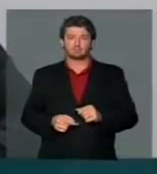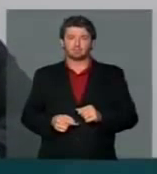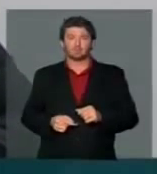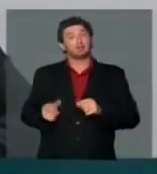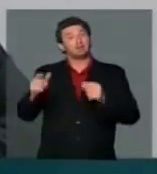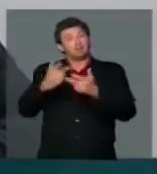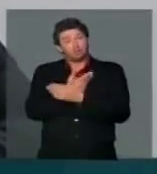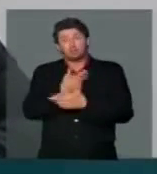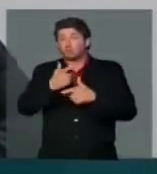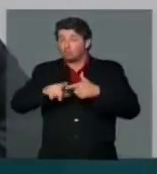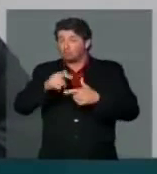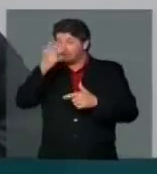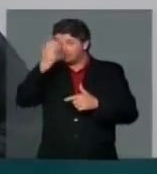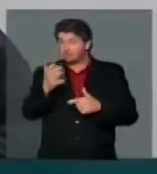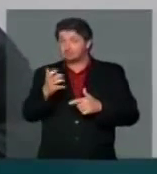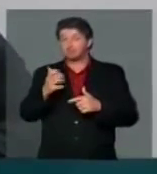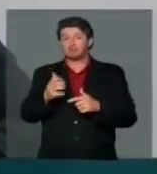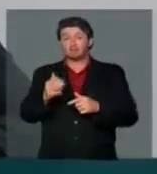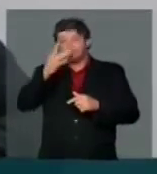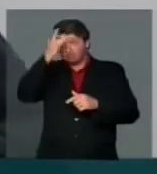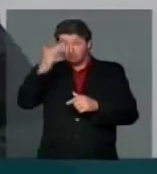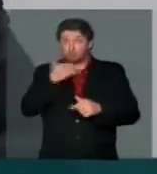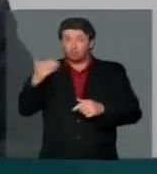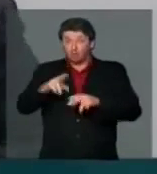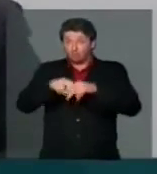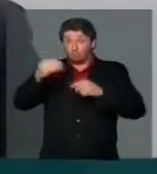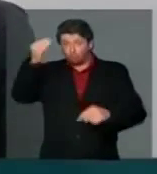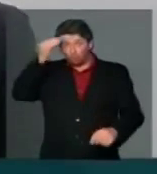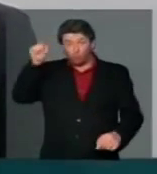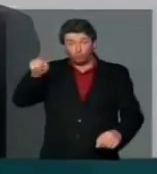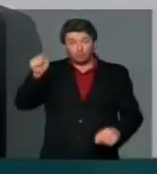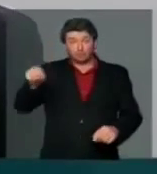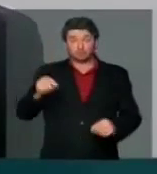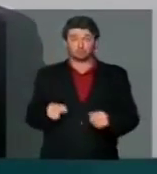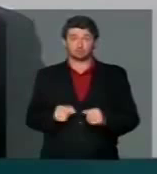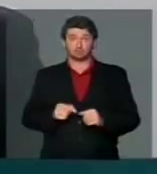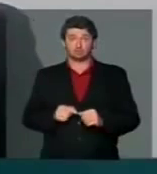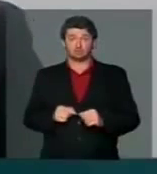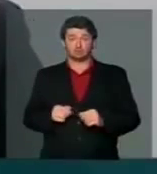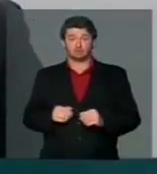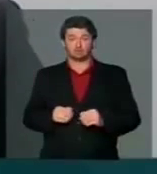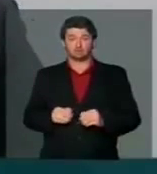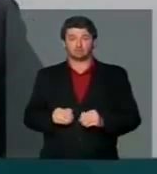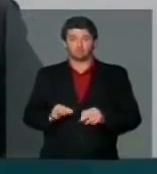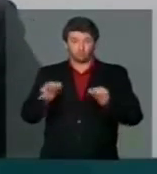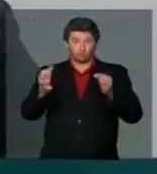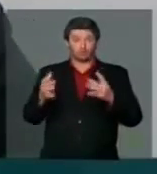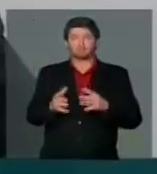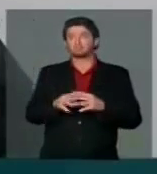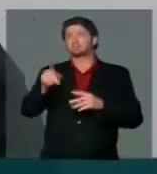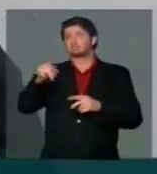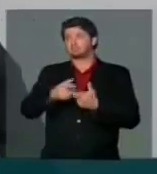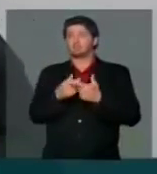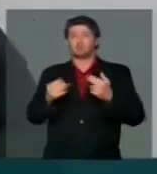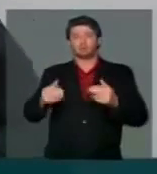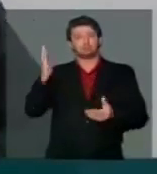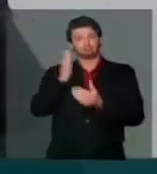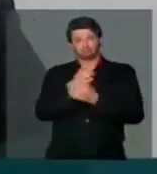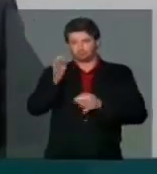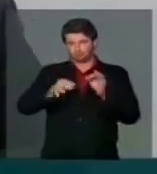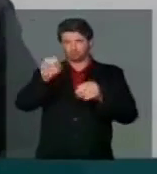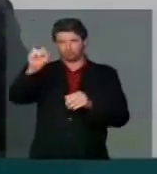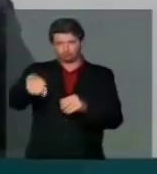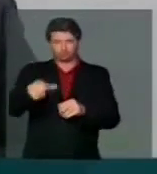desdobramentos trágicos que eu coloquei aqui. Porque pessoas morreram em decorrência desse desserviço, né? Isso são questões que estão já